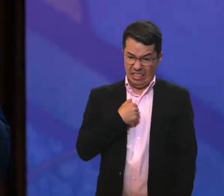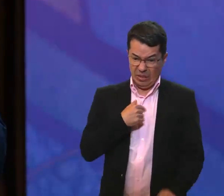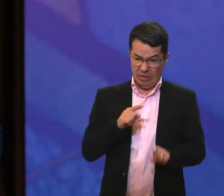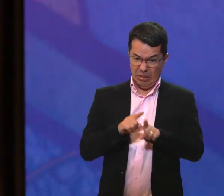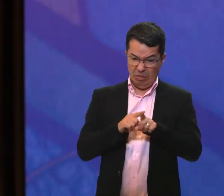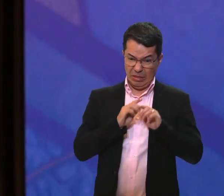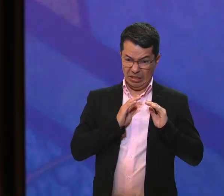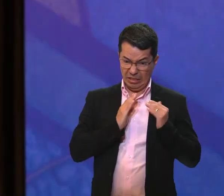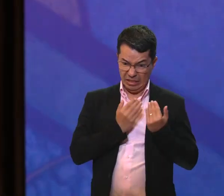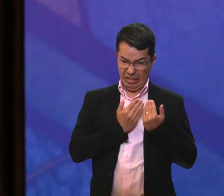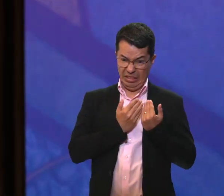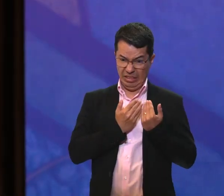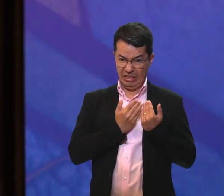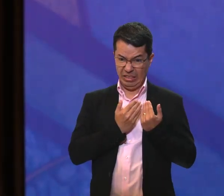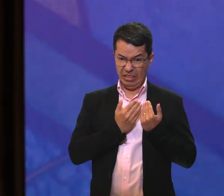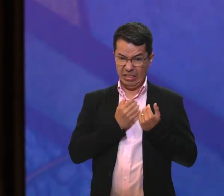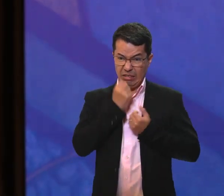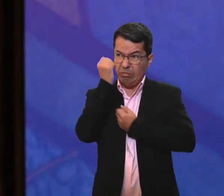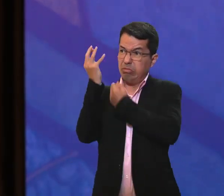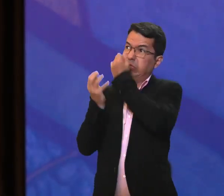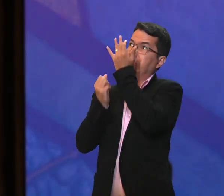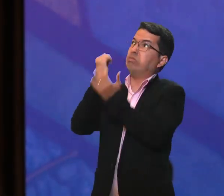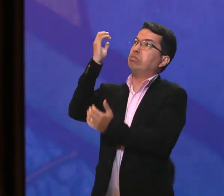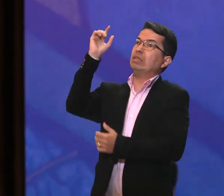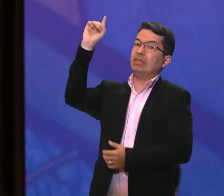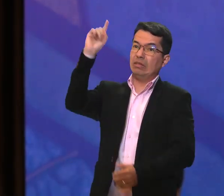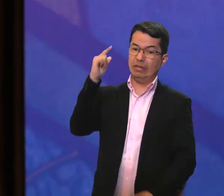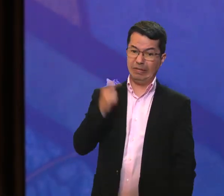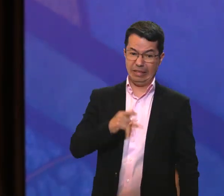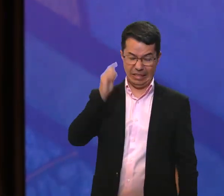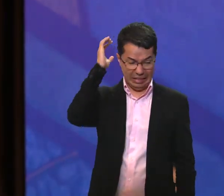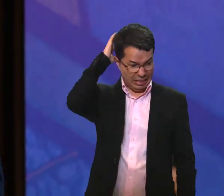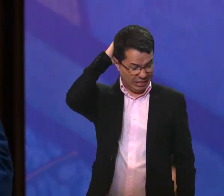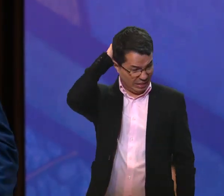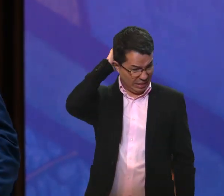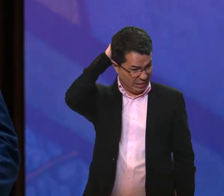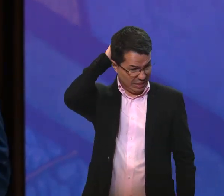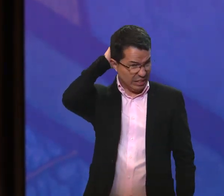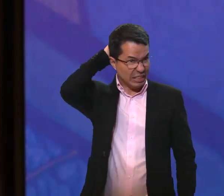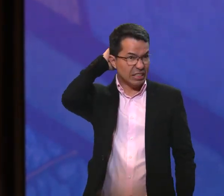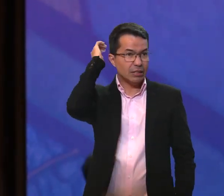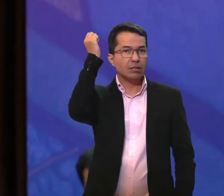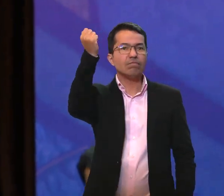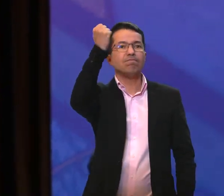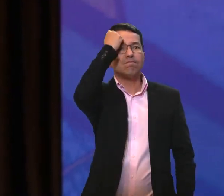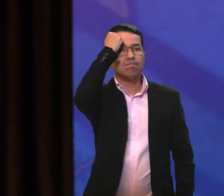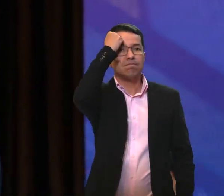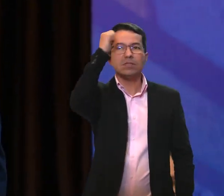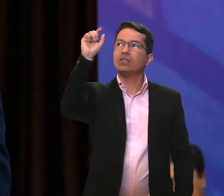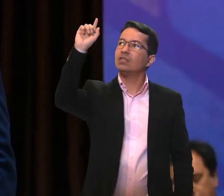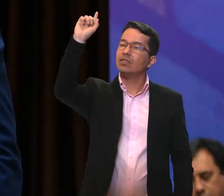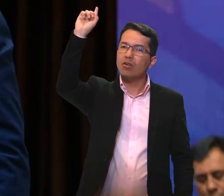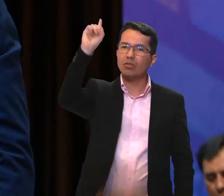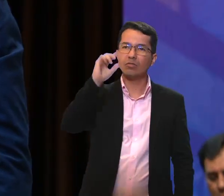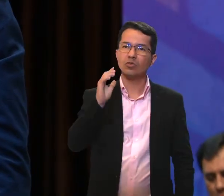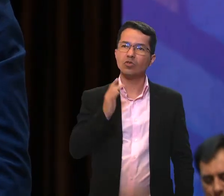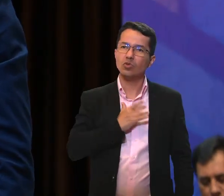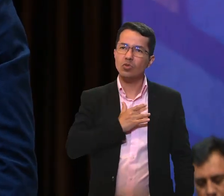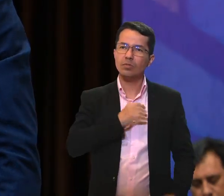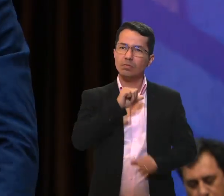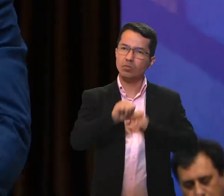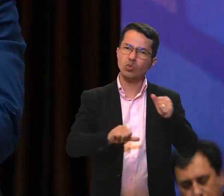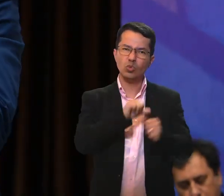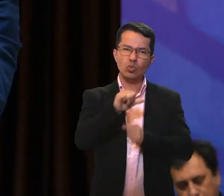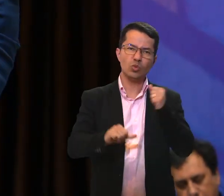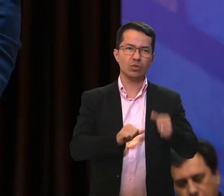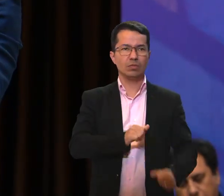um despertamento espiritual aconteceu. Sabe, eu creio, Deus quer